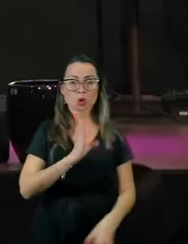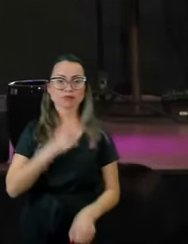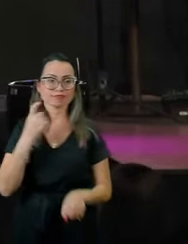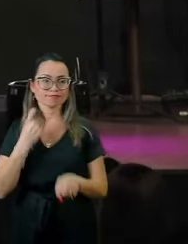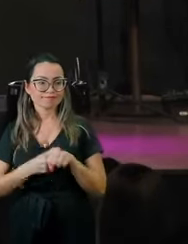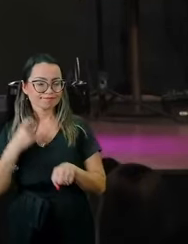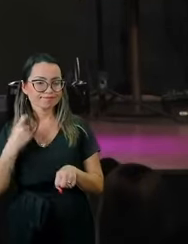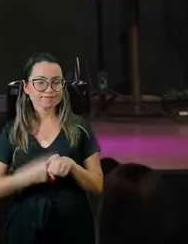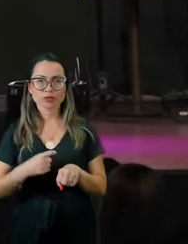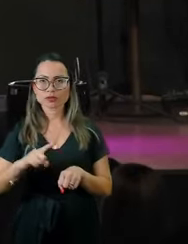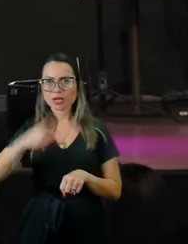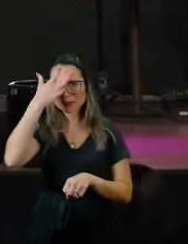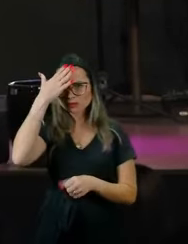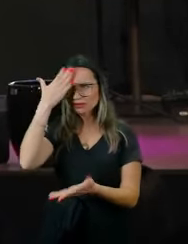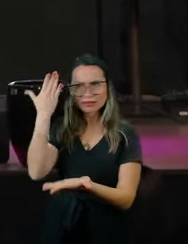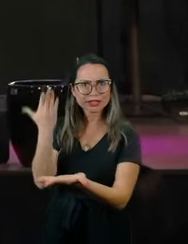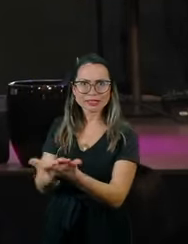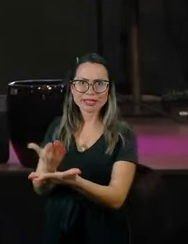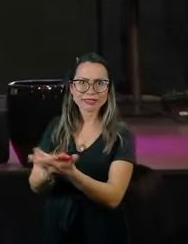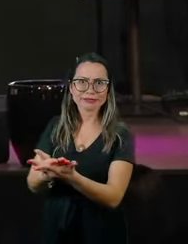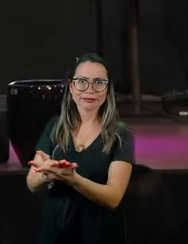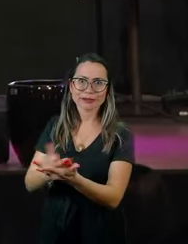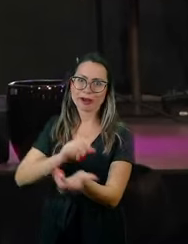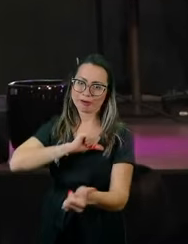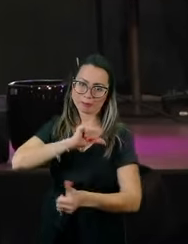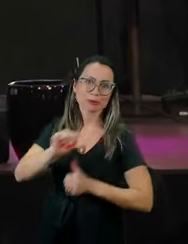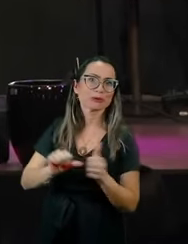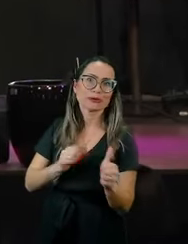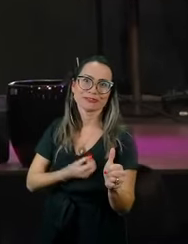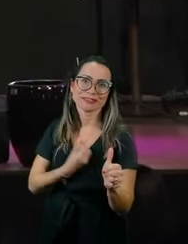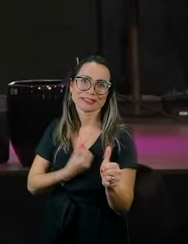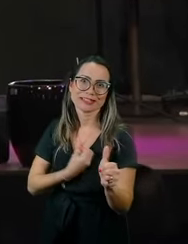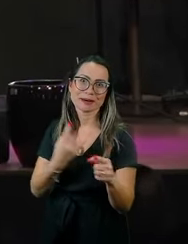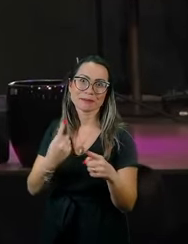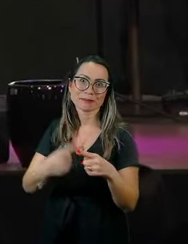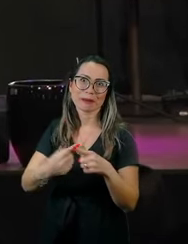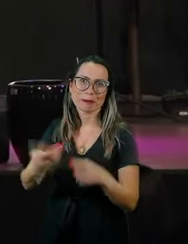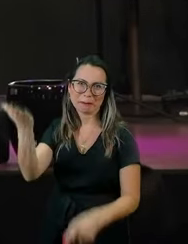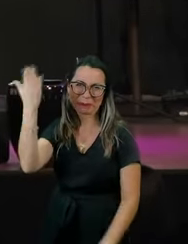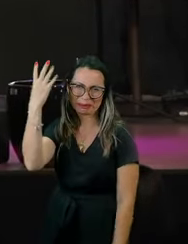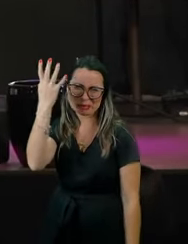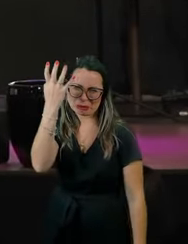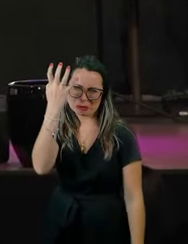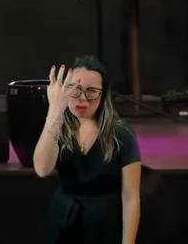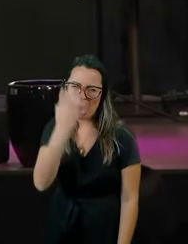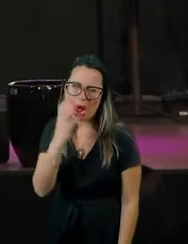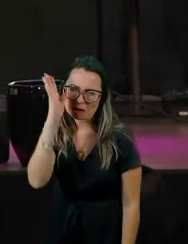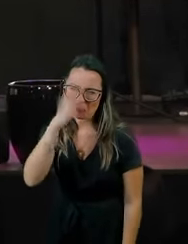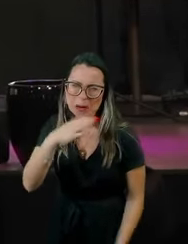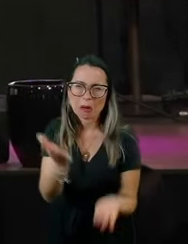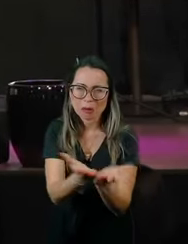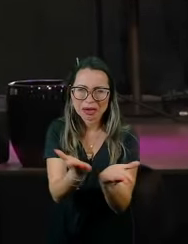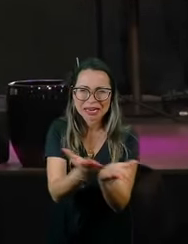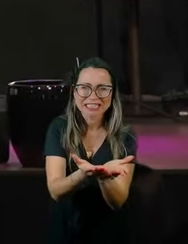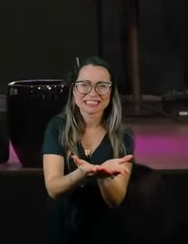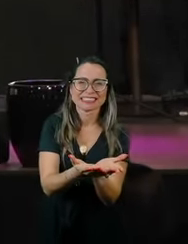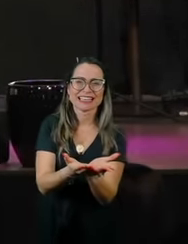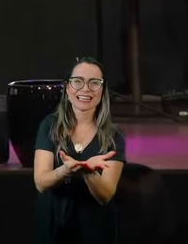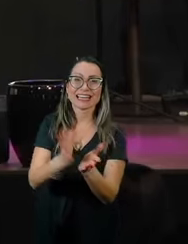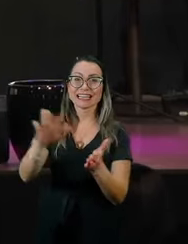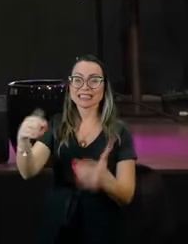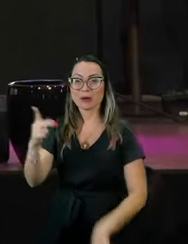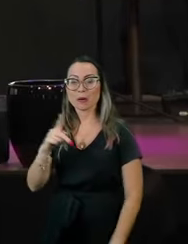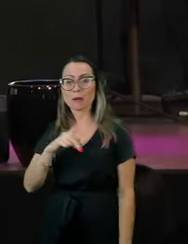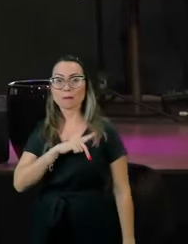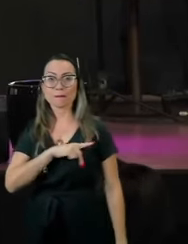que ele tivesse de fato se tornado um discípulo. Então Barnabé o levou aos apóstolos, Paulo, Barnabé,